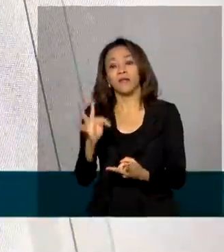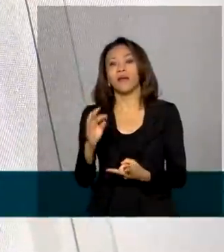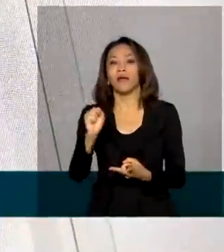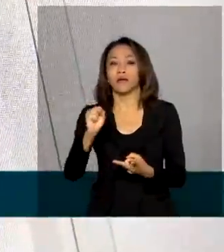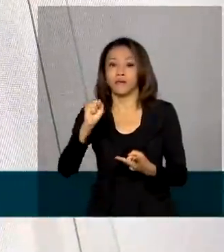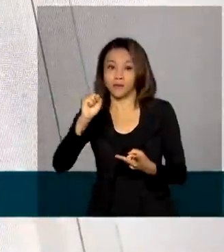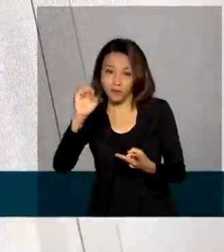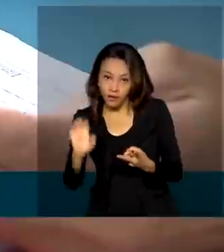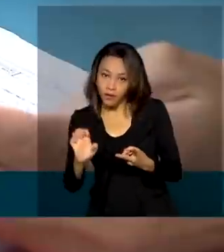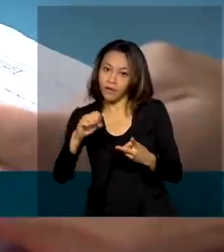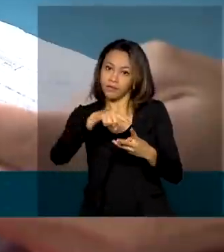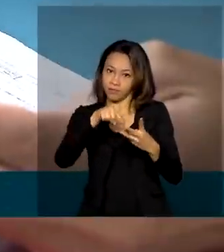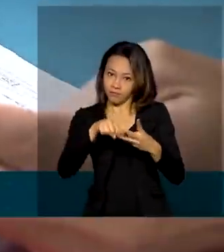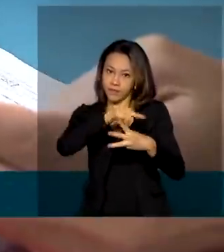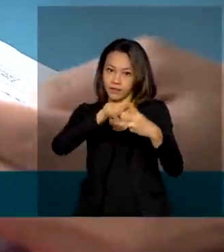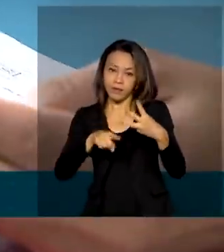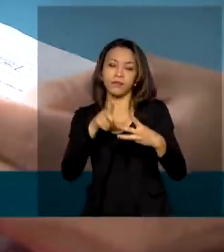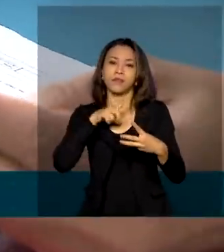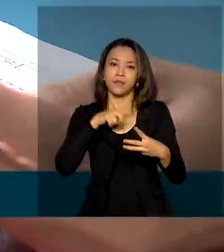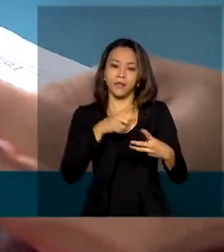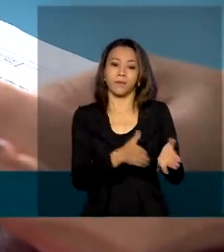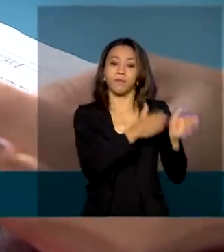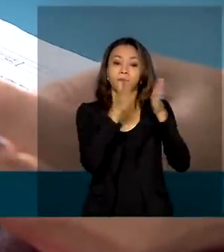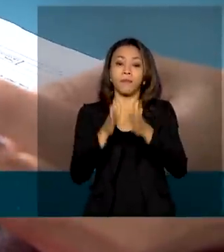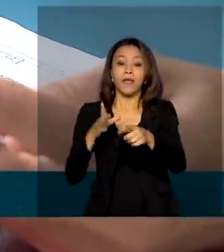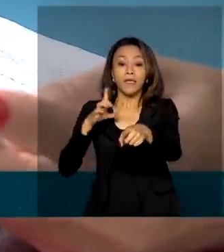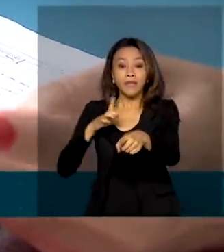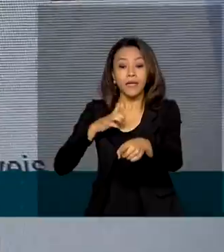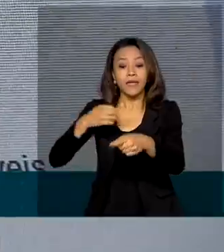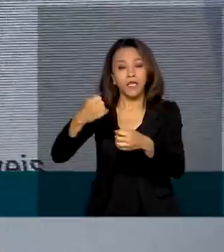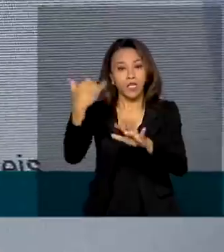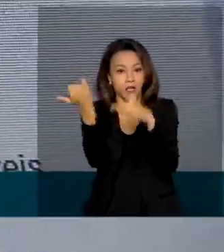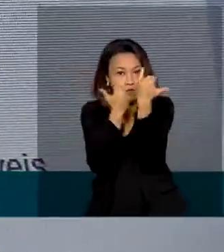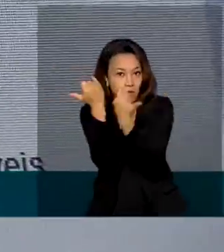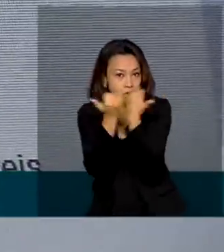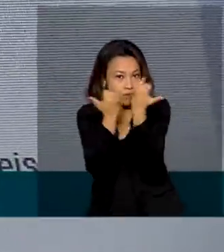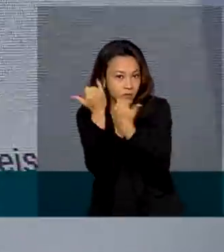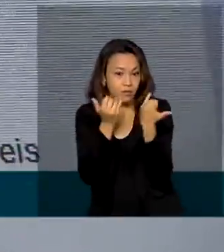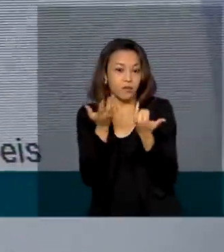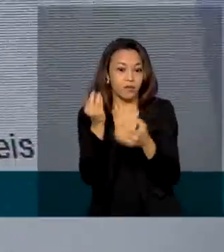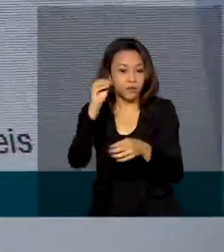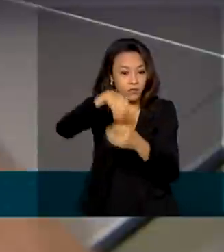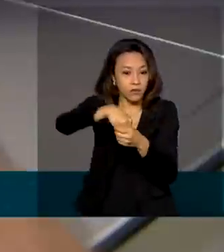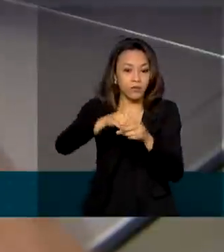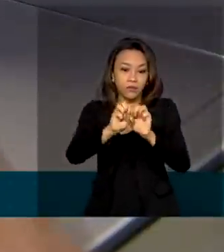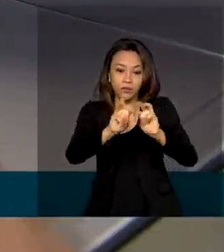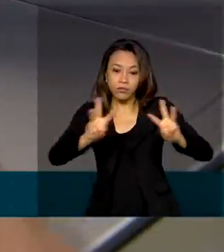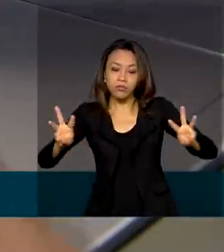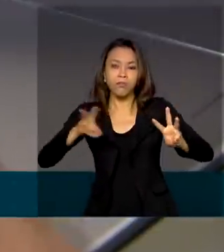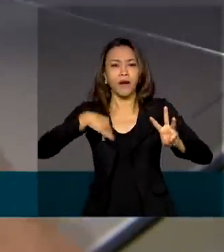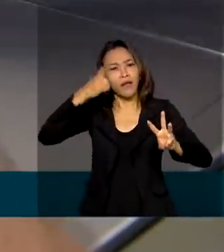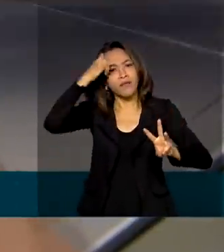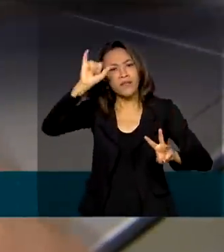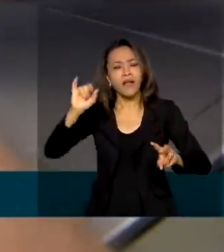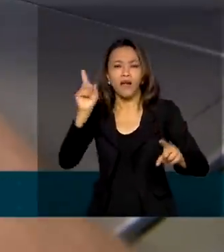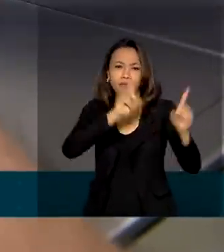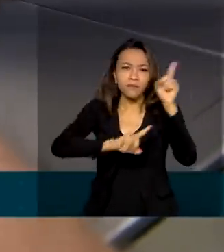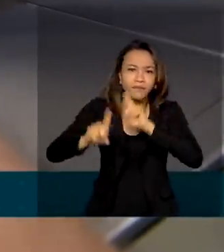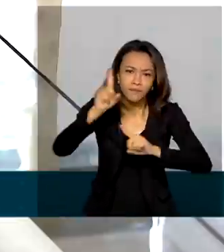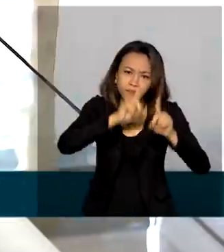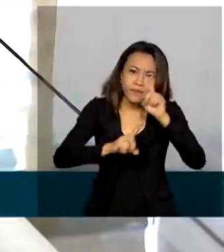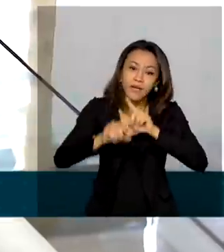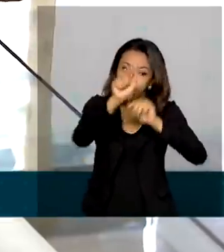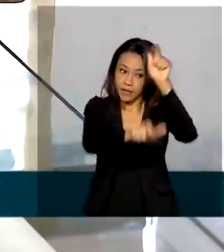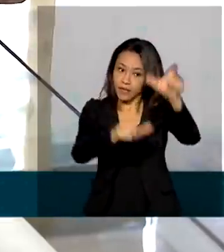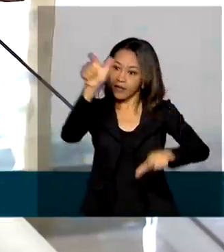declaração já preenchida atrás dados já registrados pelo fisco e vai evitar erros de informação e que o